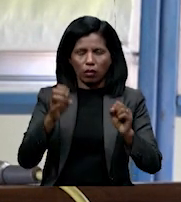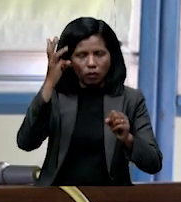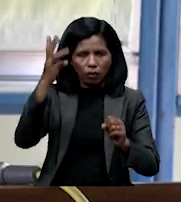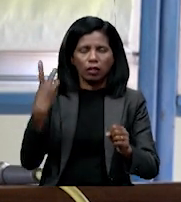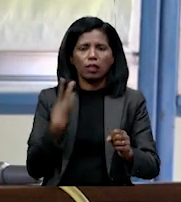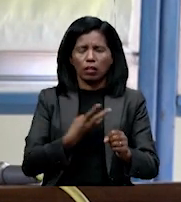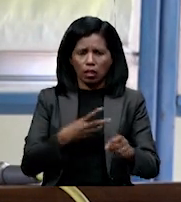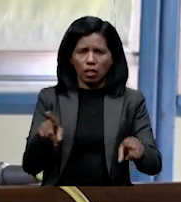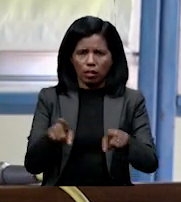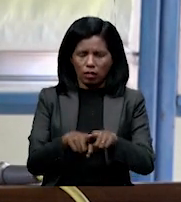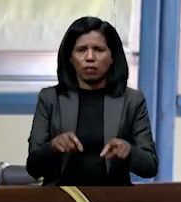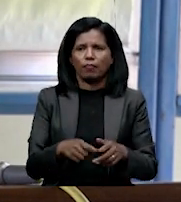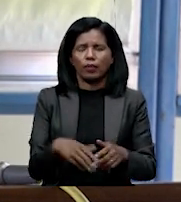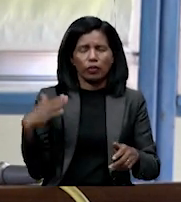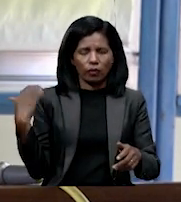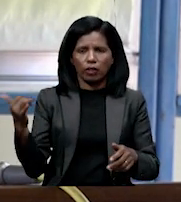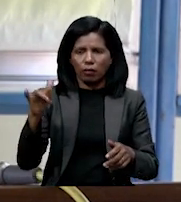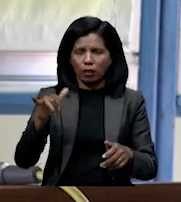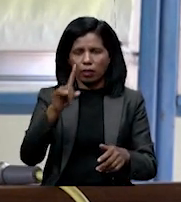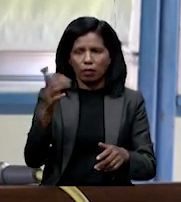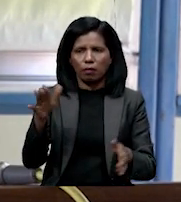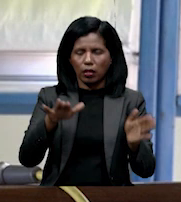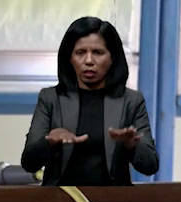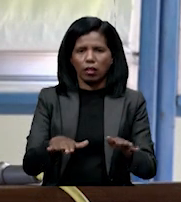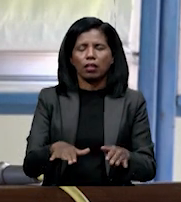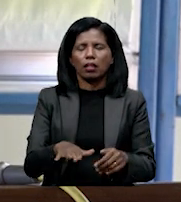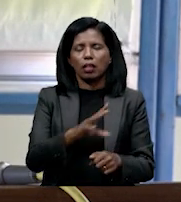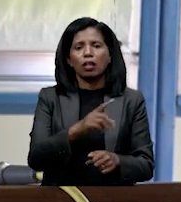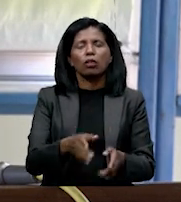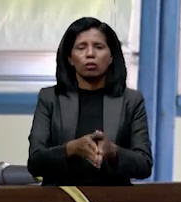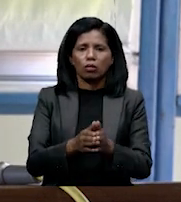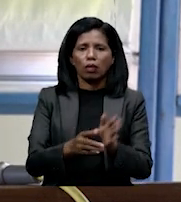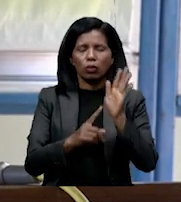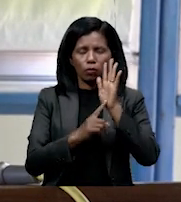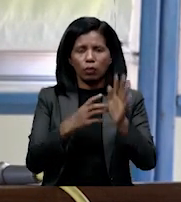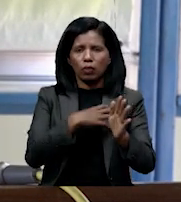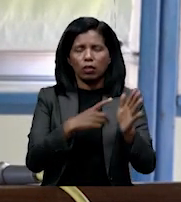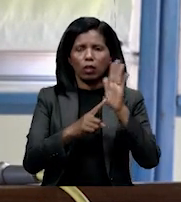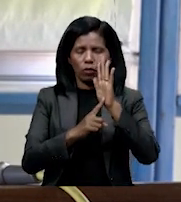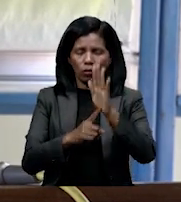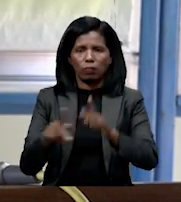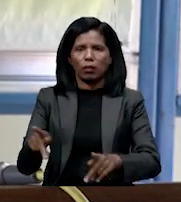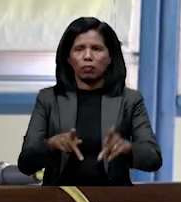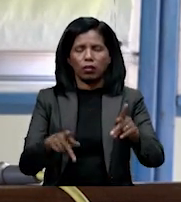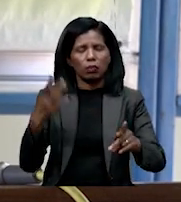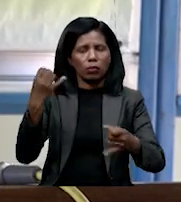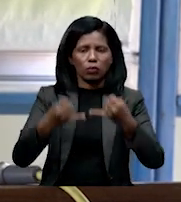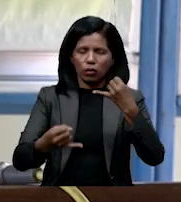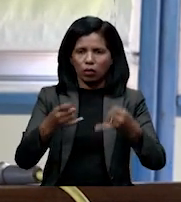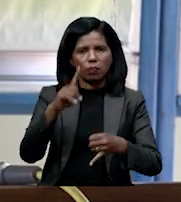ama sana sans jovan da matene komando tenki explika ba publik kasu ba justisa ne buat kategori